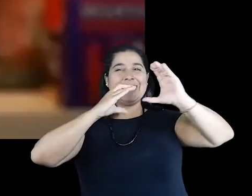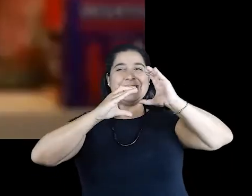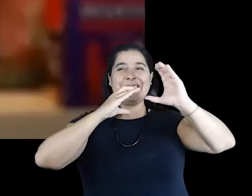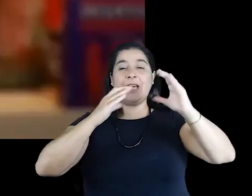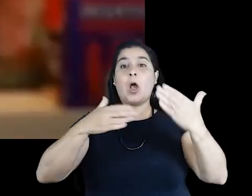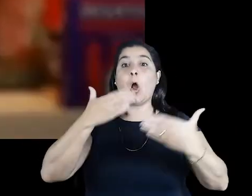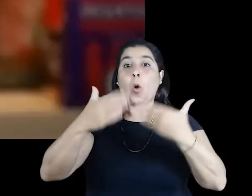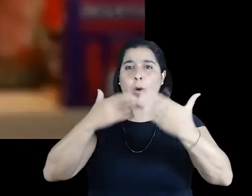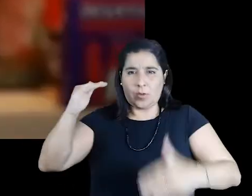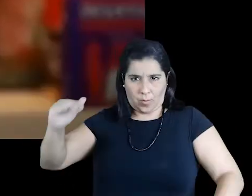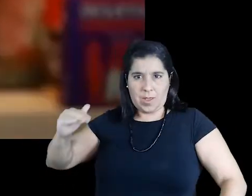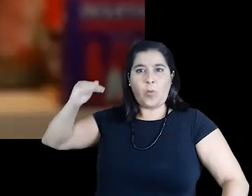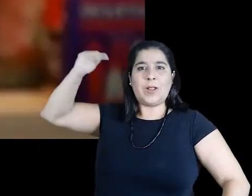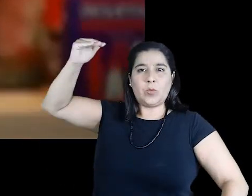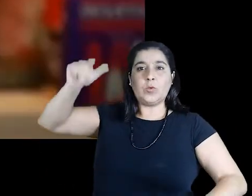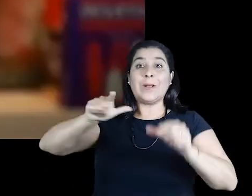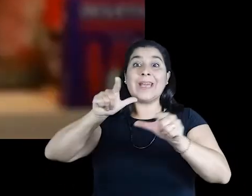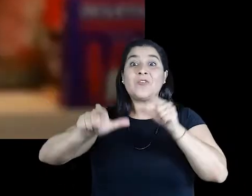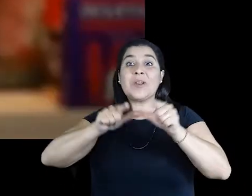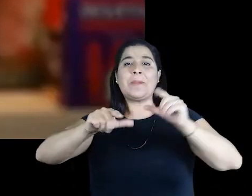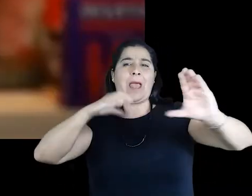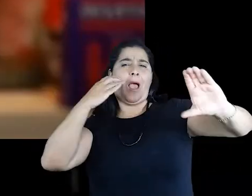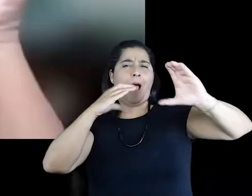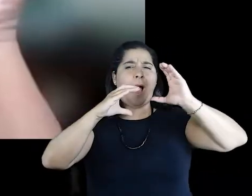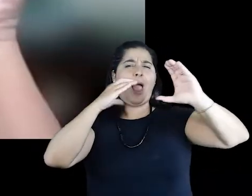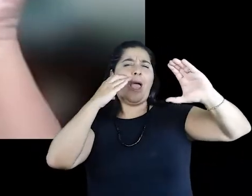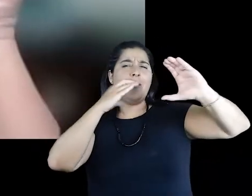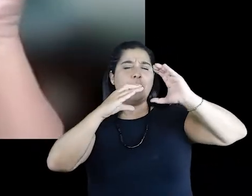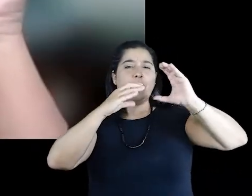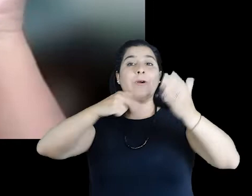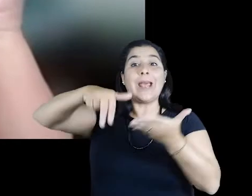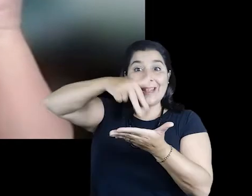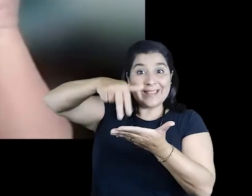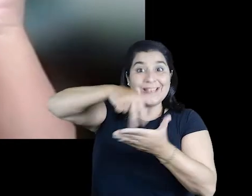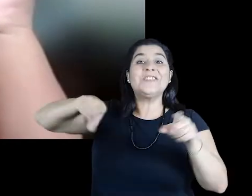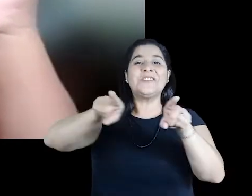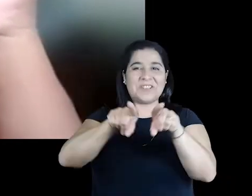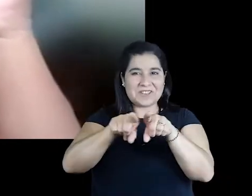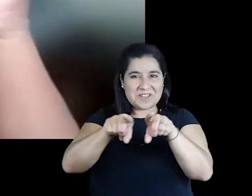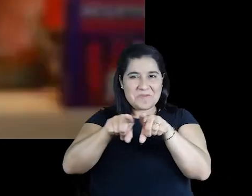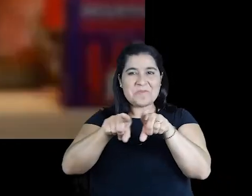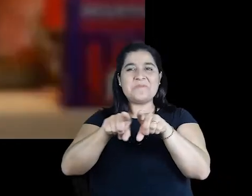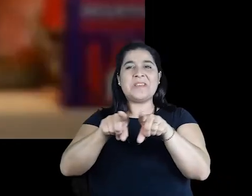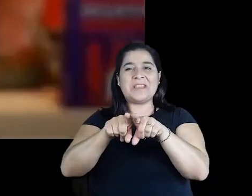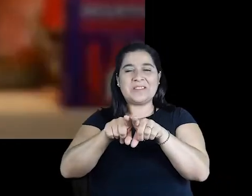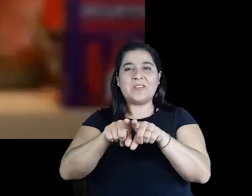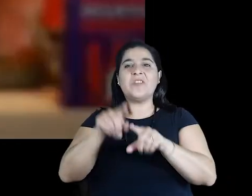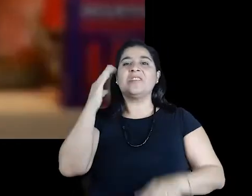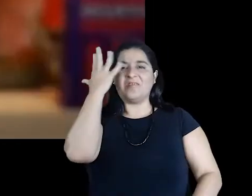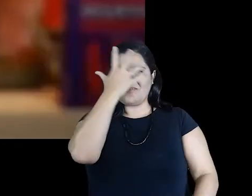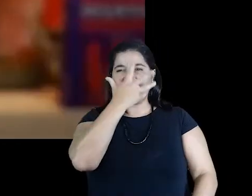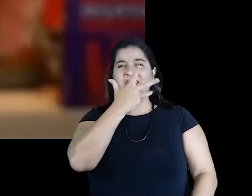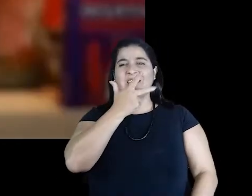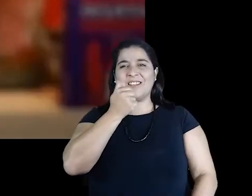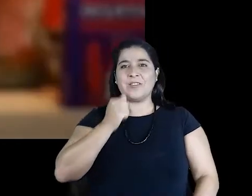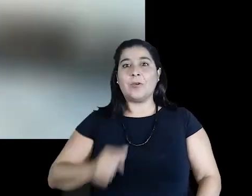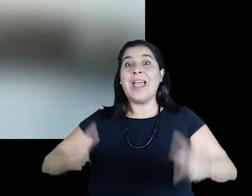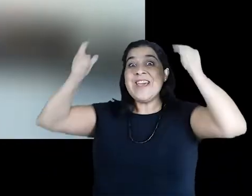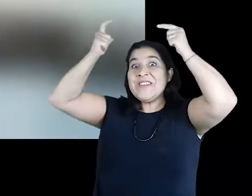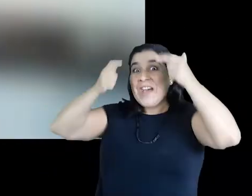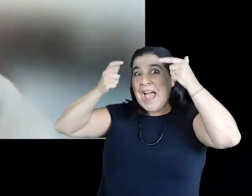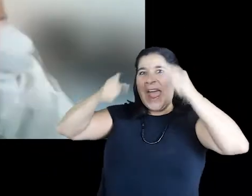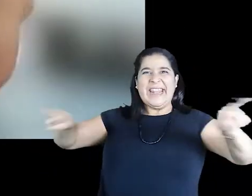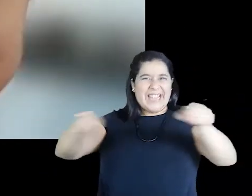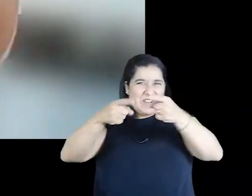canto. Quando eu crescer, eu quero ser uma cantora, mas ao mesmo tempo que dança. Uau, que coisa linda! Sou rei